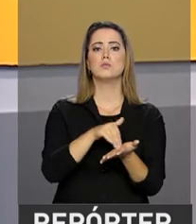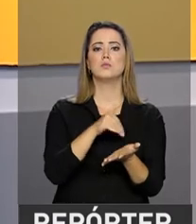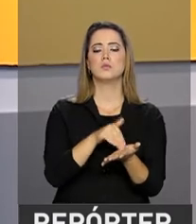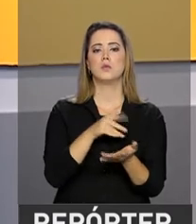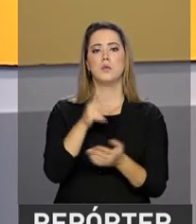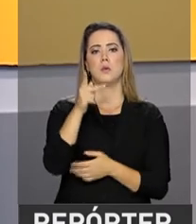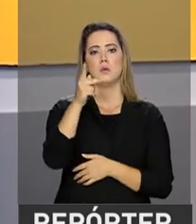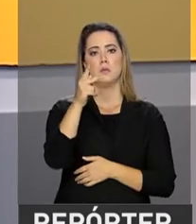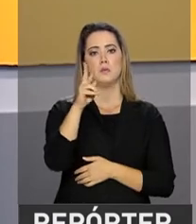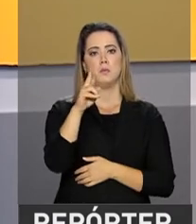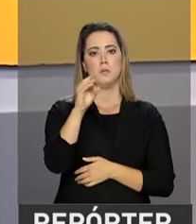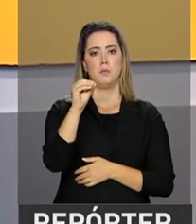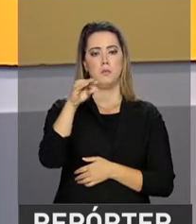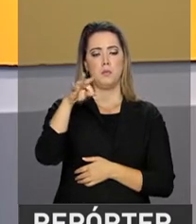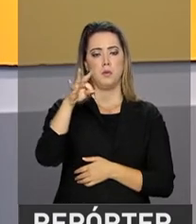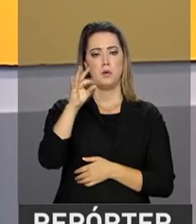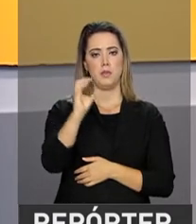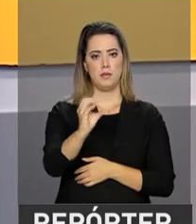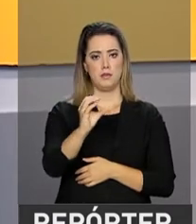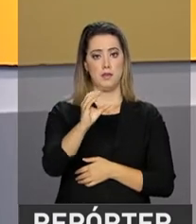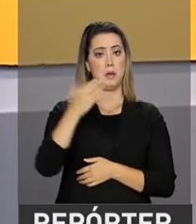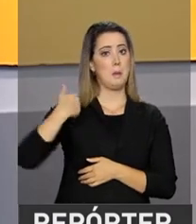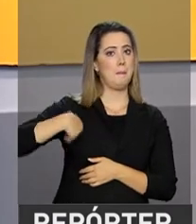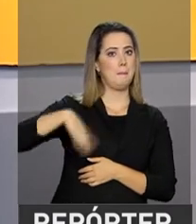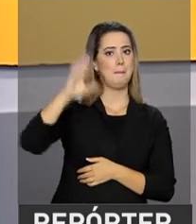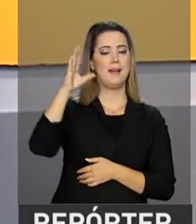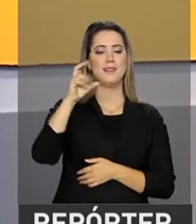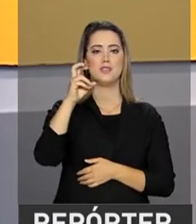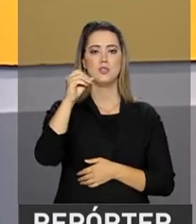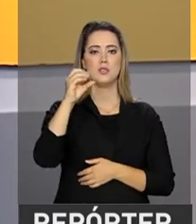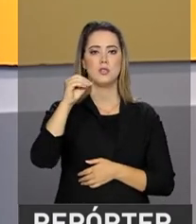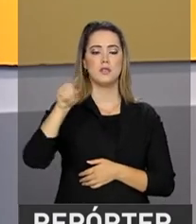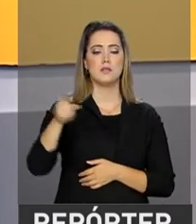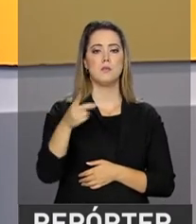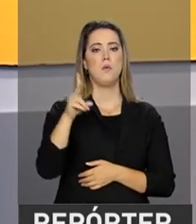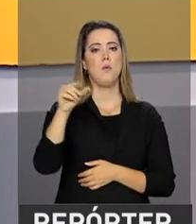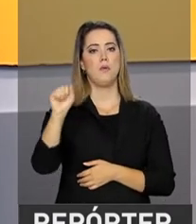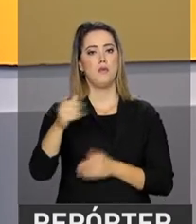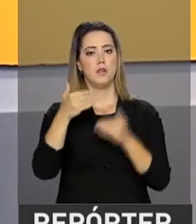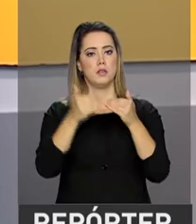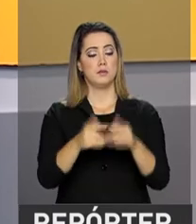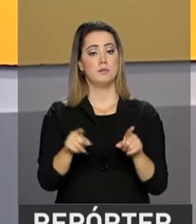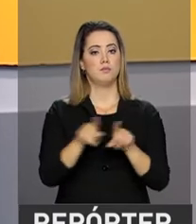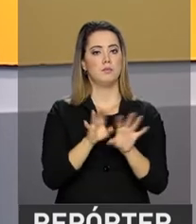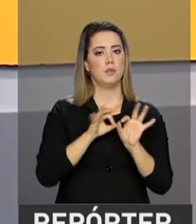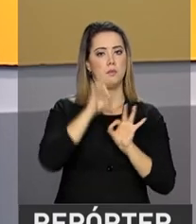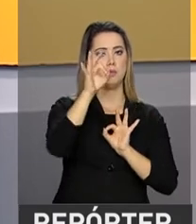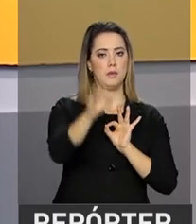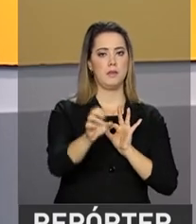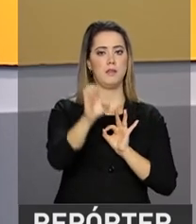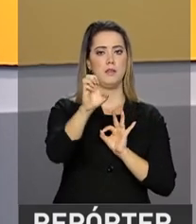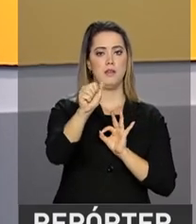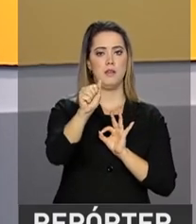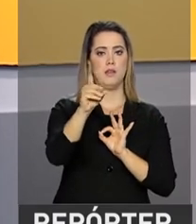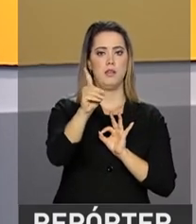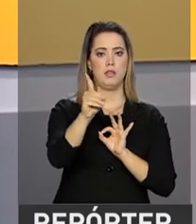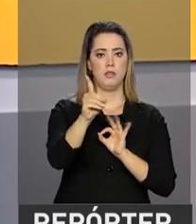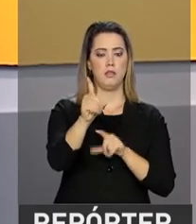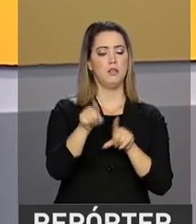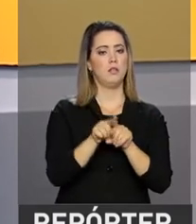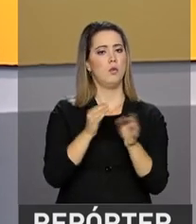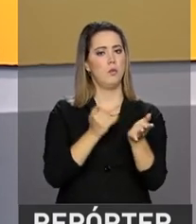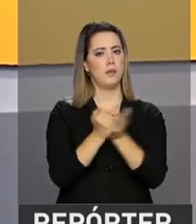tec oferta voluntária são mais de 500 mil vagas tanto presenciais quanto à distância em cursos de formação